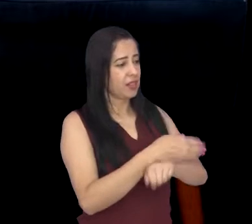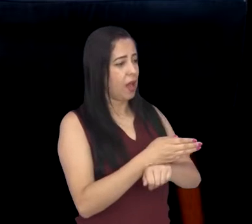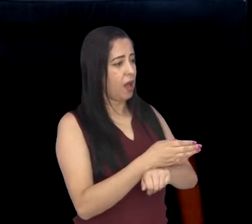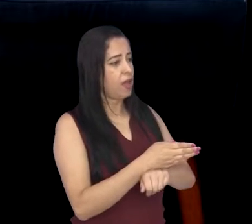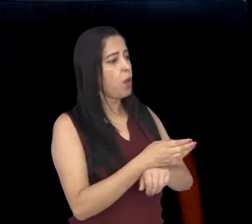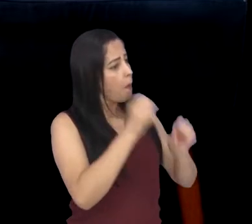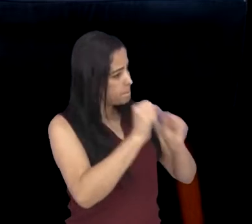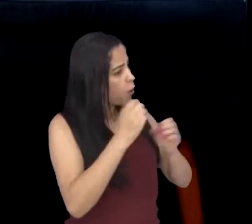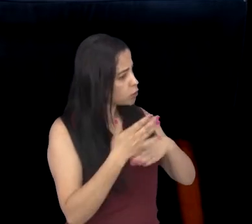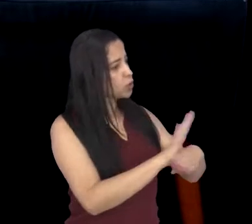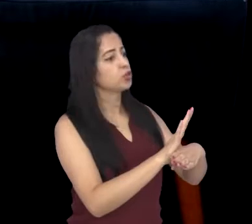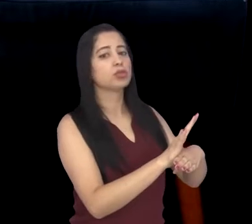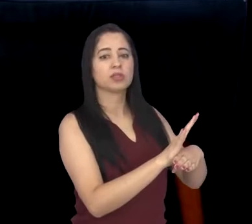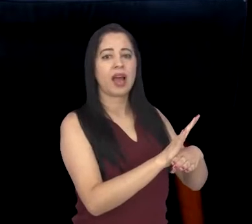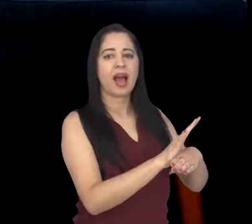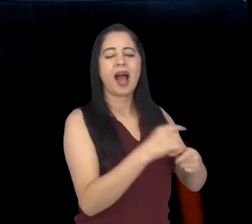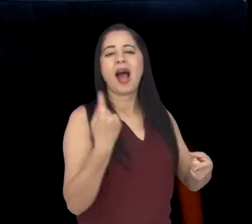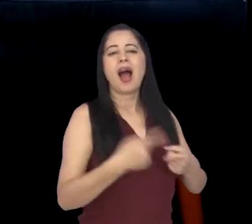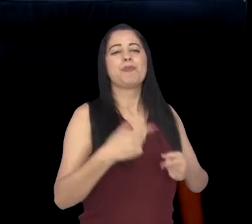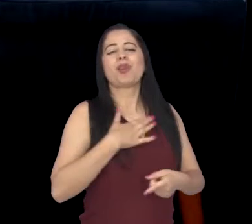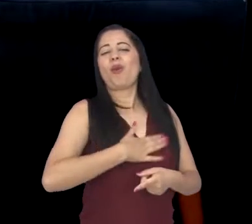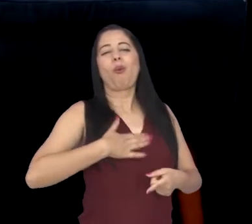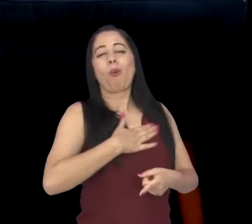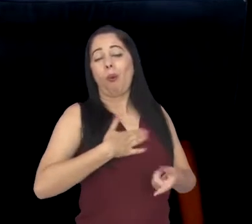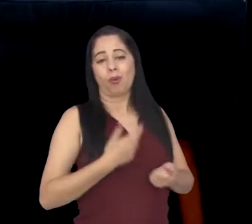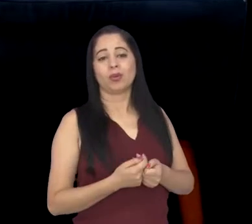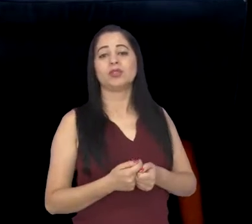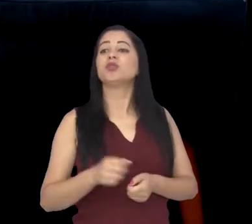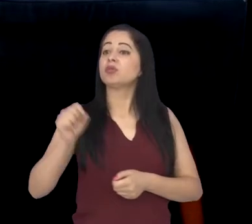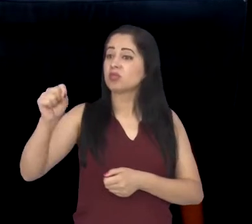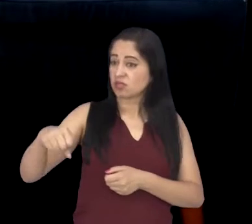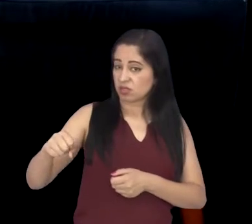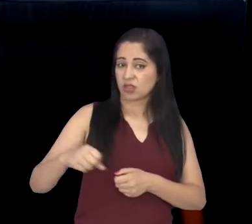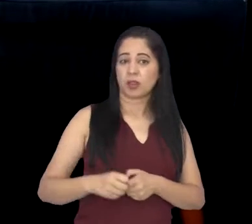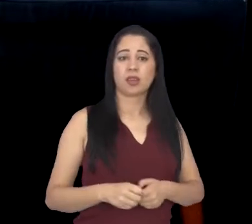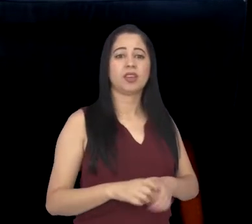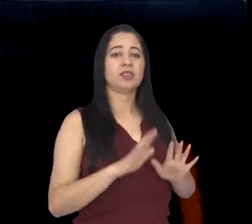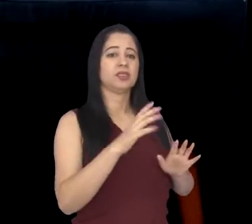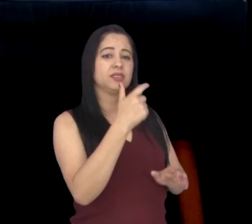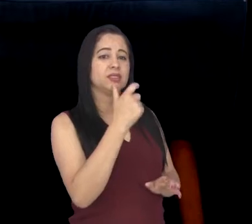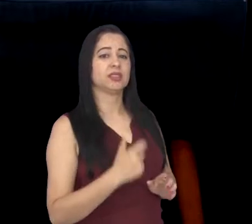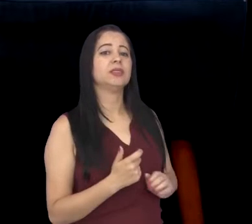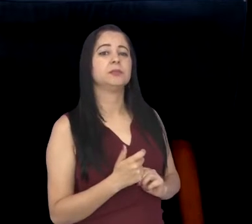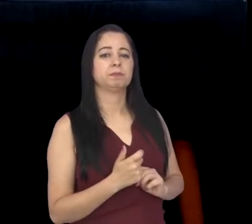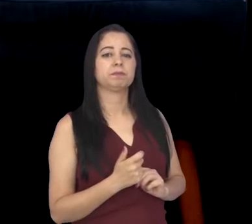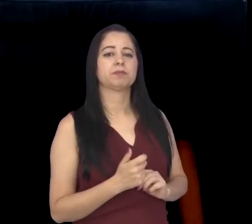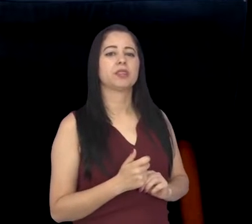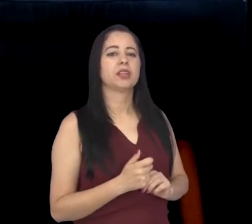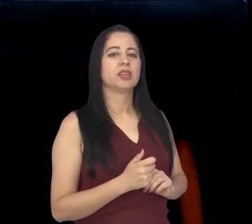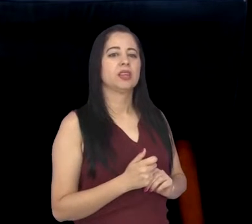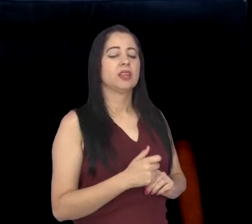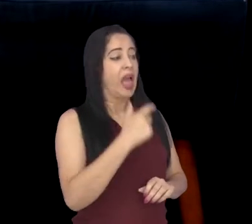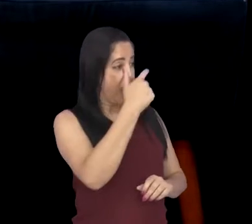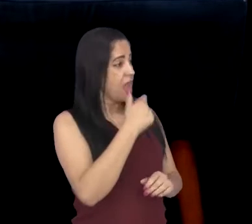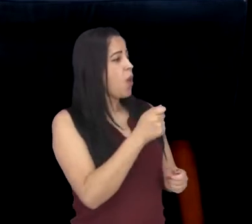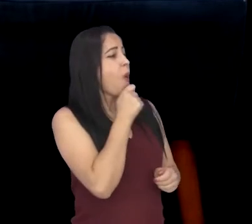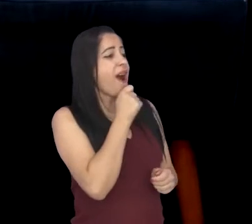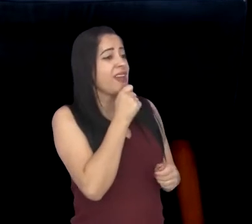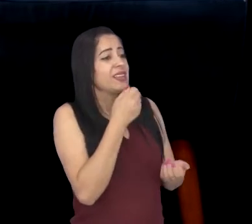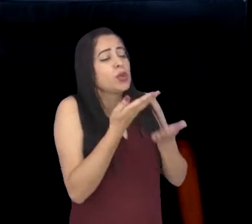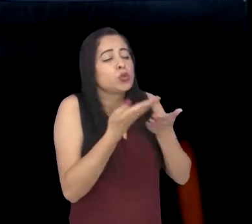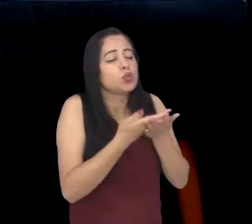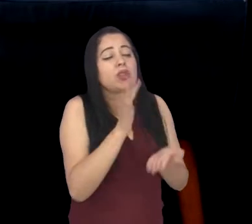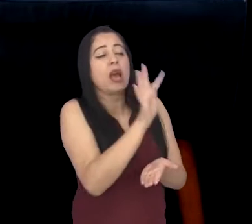posso ajudar? É aquela coisa que quem gosta do que faz, né? Ei, meu nome é Gilson Ribeiro, eu estou na Casper Libero, eu estou estudando